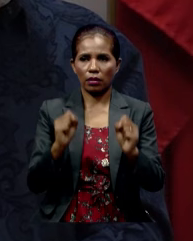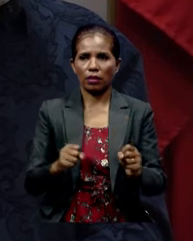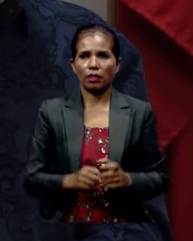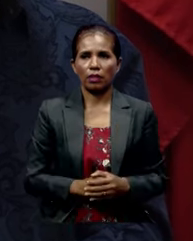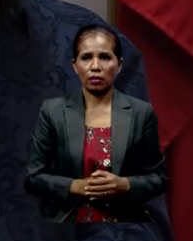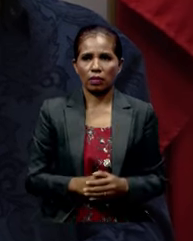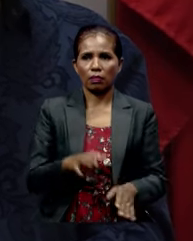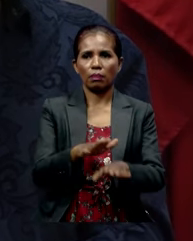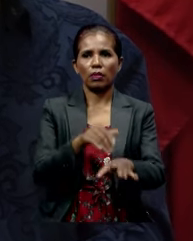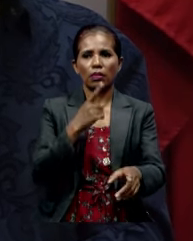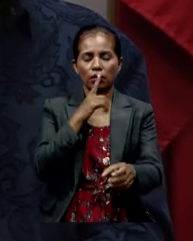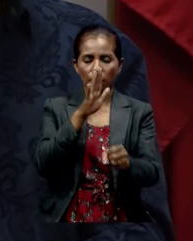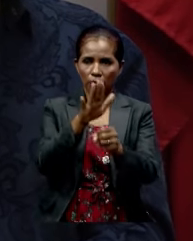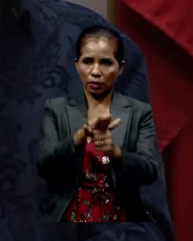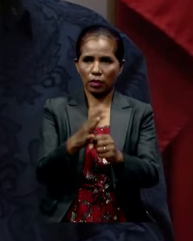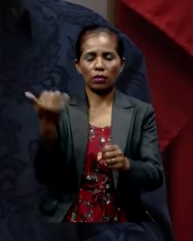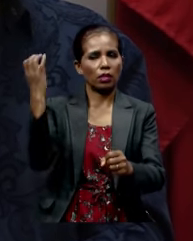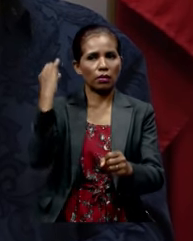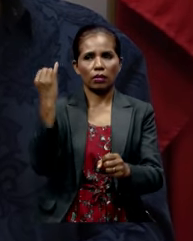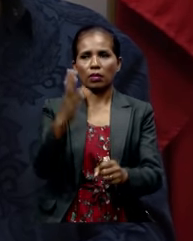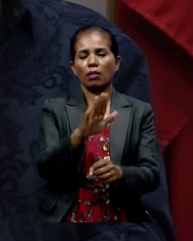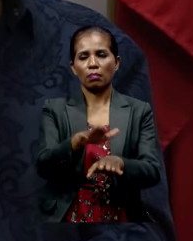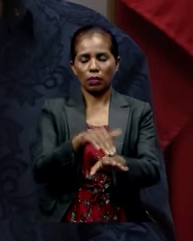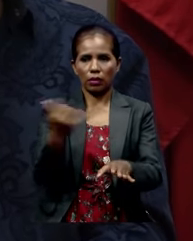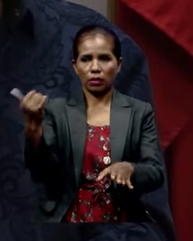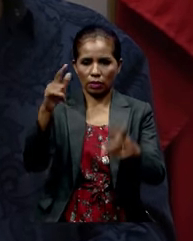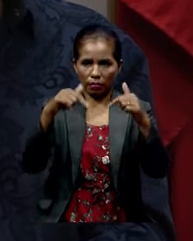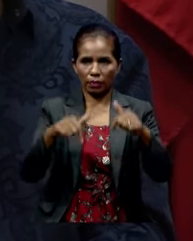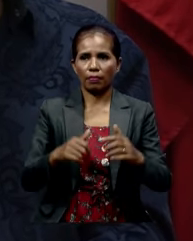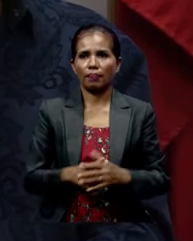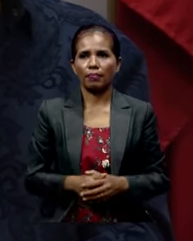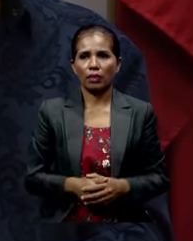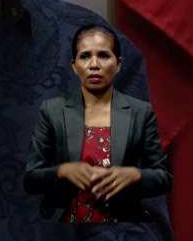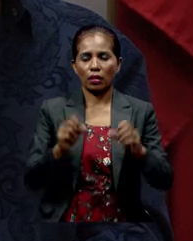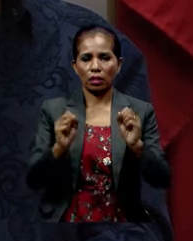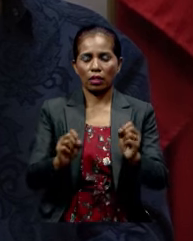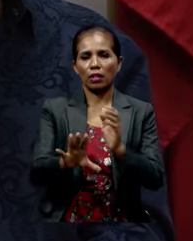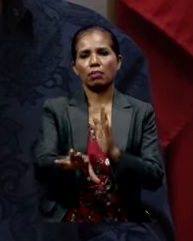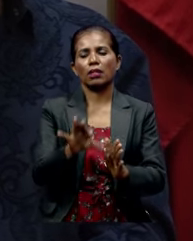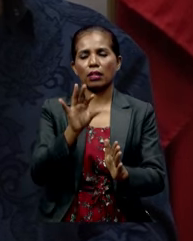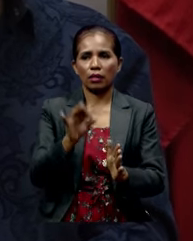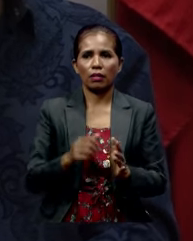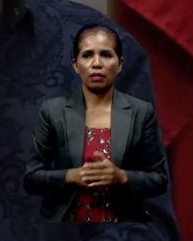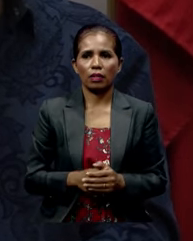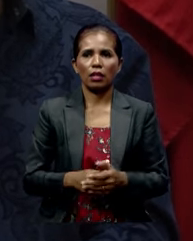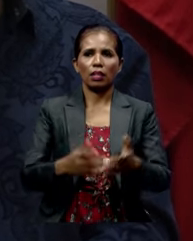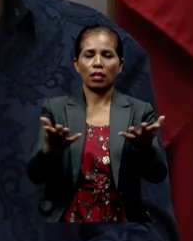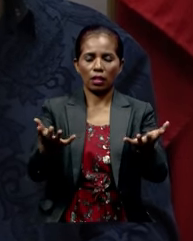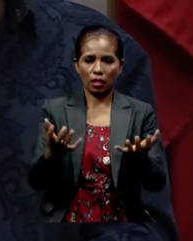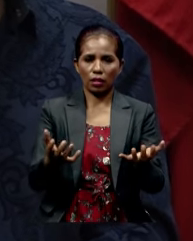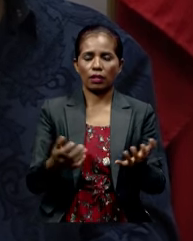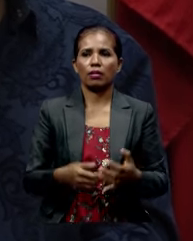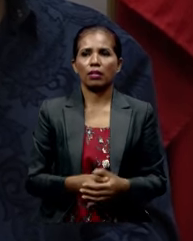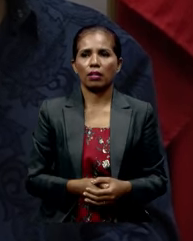nem a bolona será mais, basta nem o lugar me identificar, na bolona será mais. Irmão, uma que tem que escolher. Escolhe a cara ou a cara que